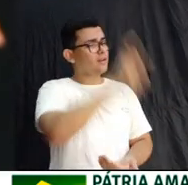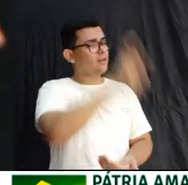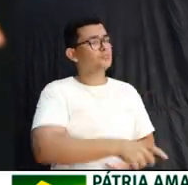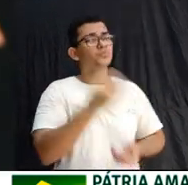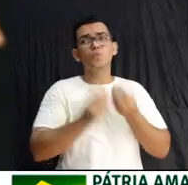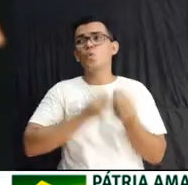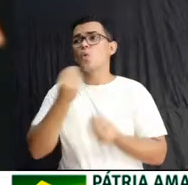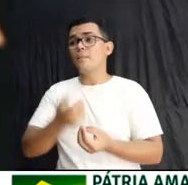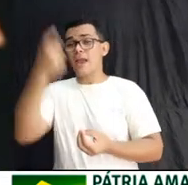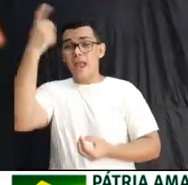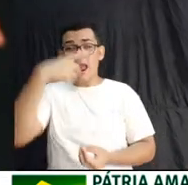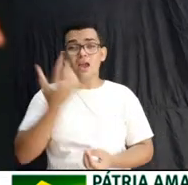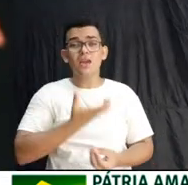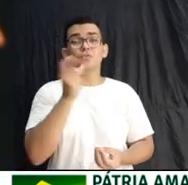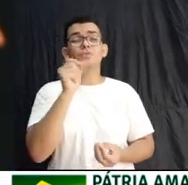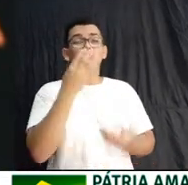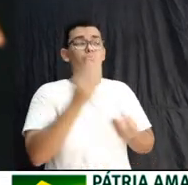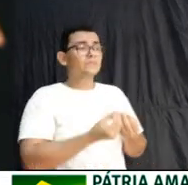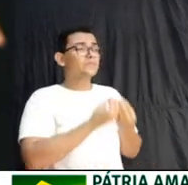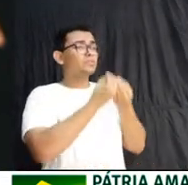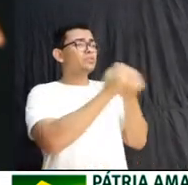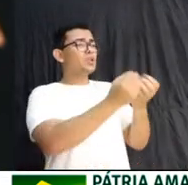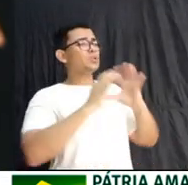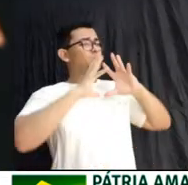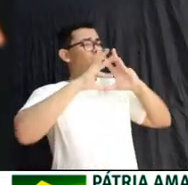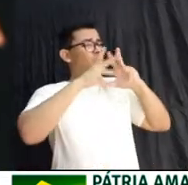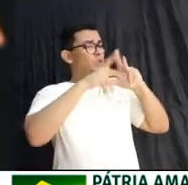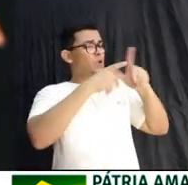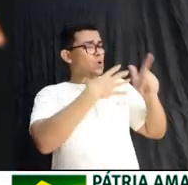Eu quis oferecer o que ninguém.